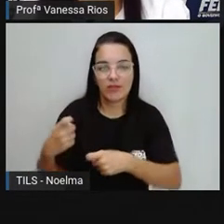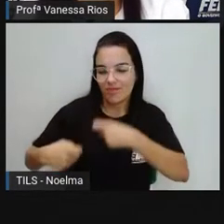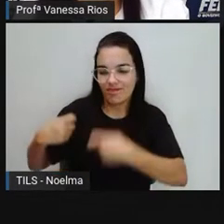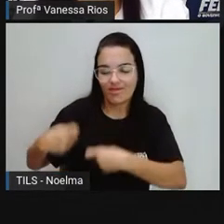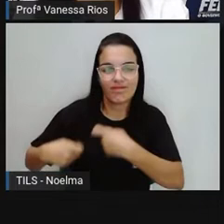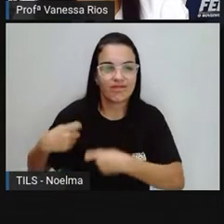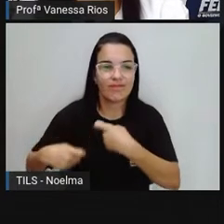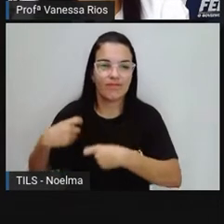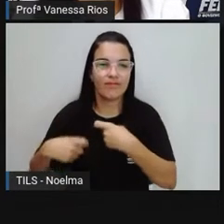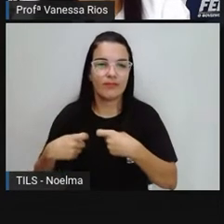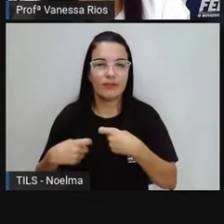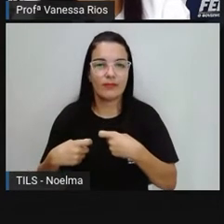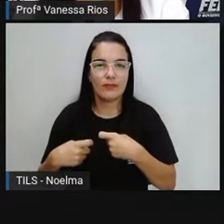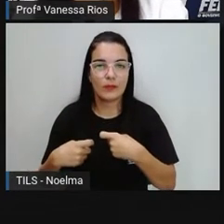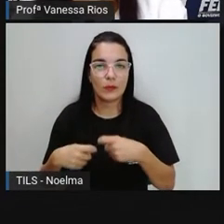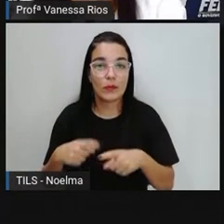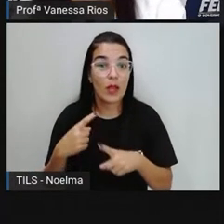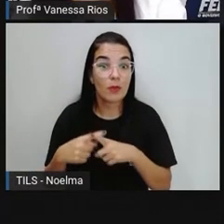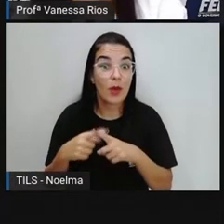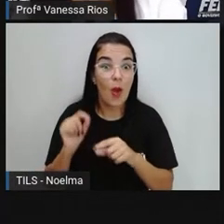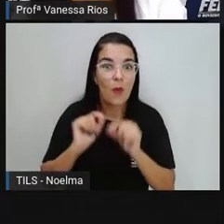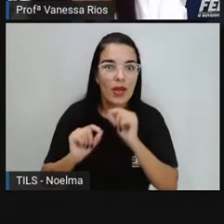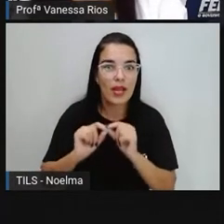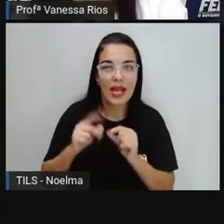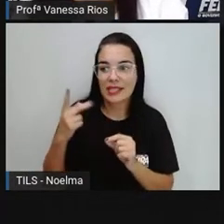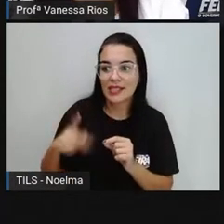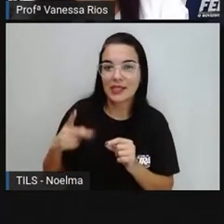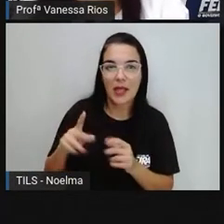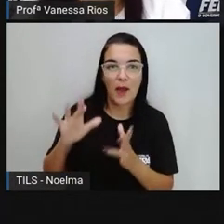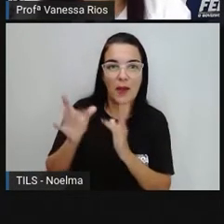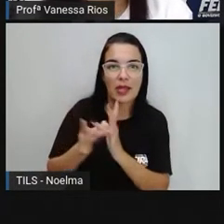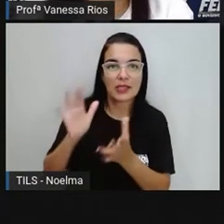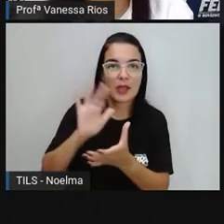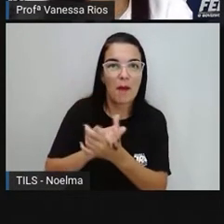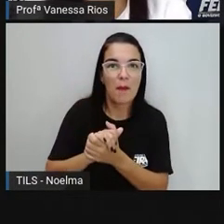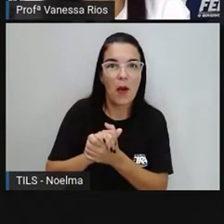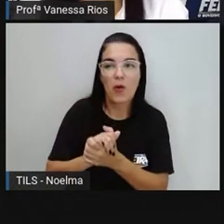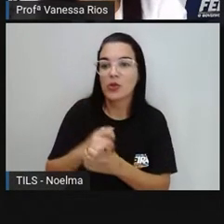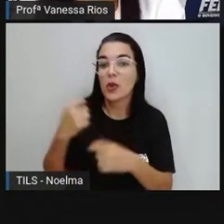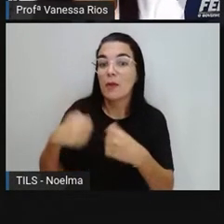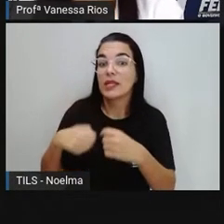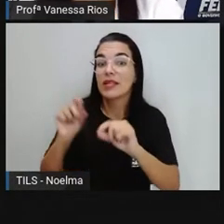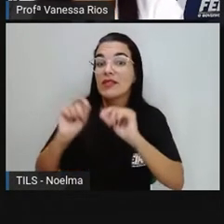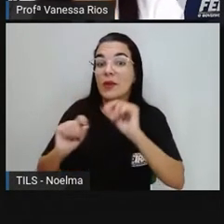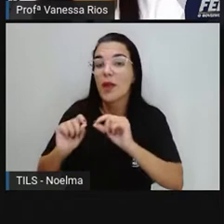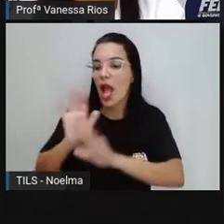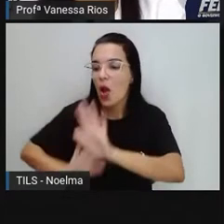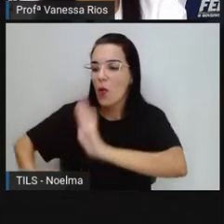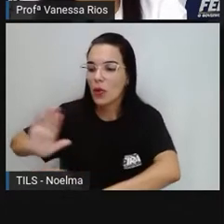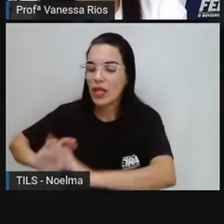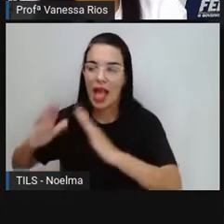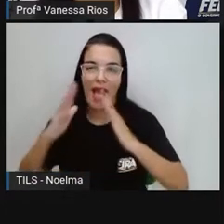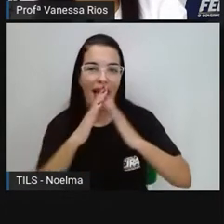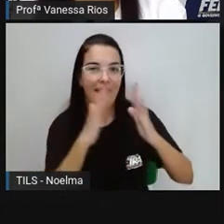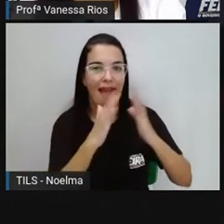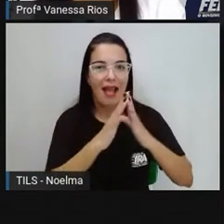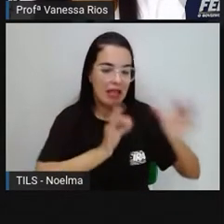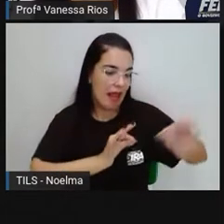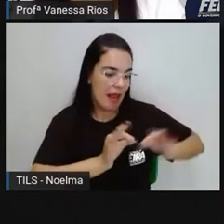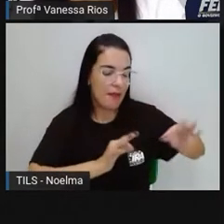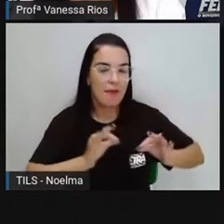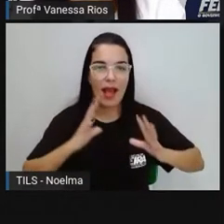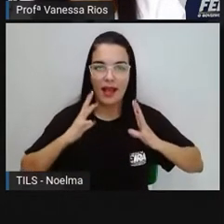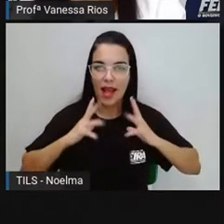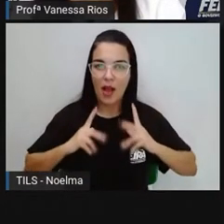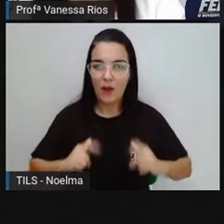torna-se tarefa de seu marido, Roberto, Senhor Incrível, cuidar da casa e dos filhos, além das dificuldades de ajudar